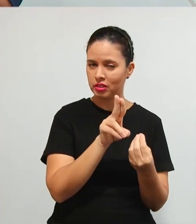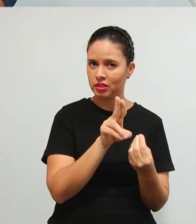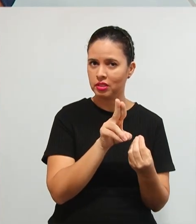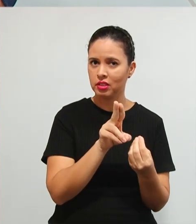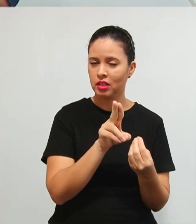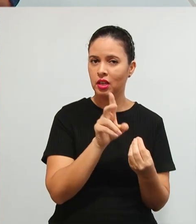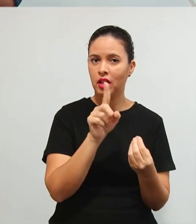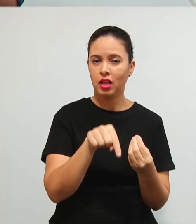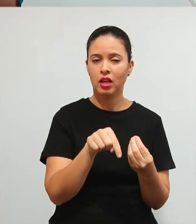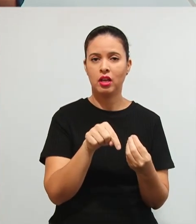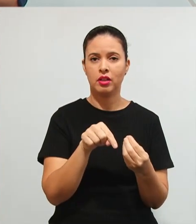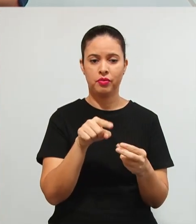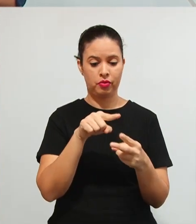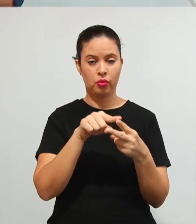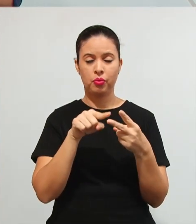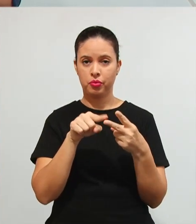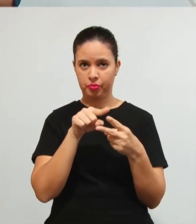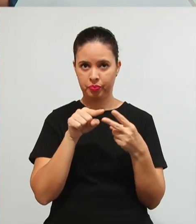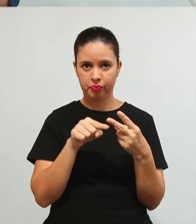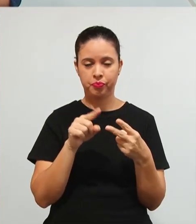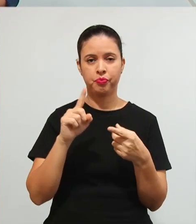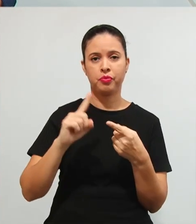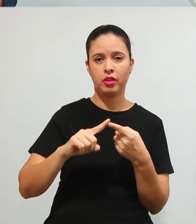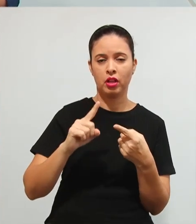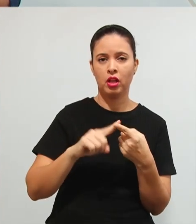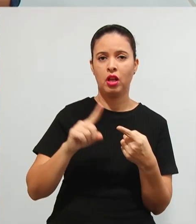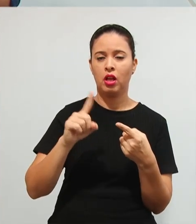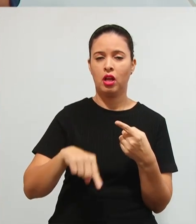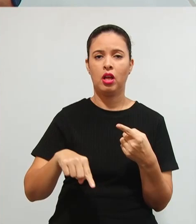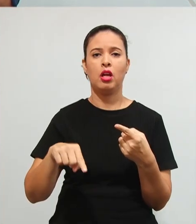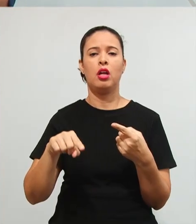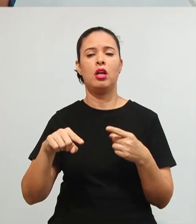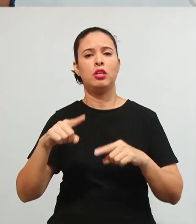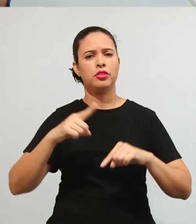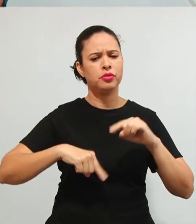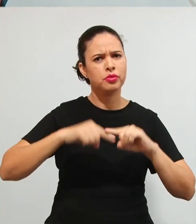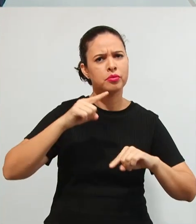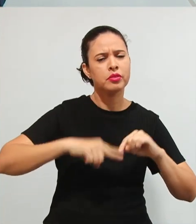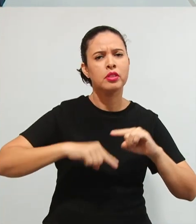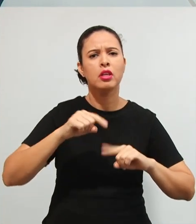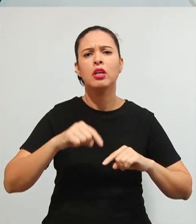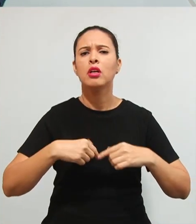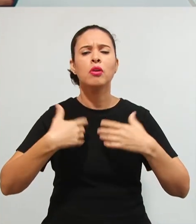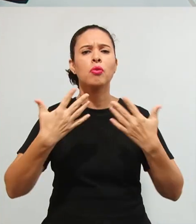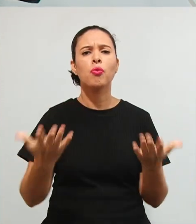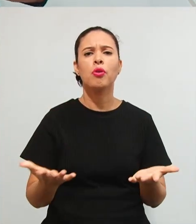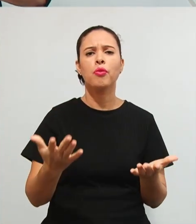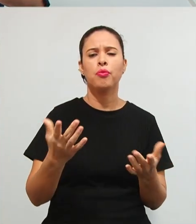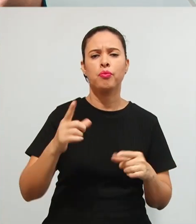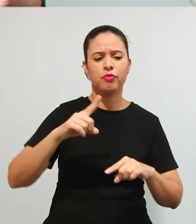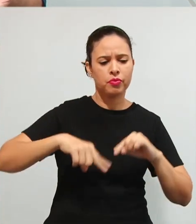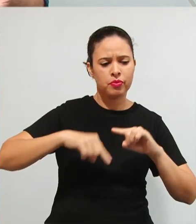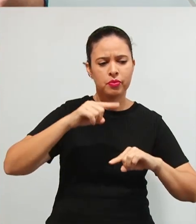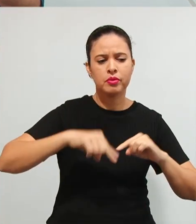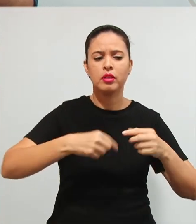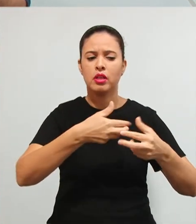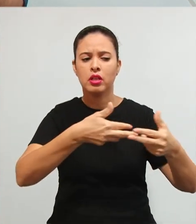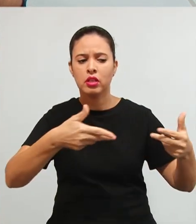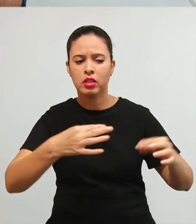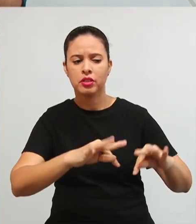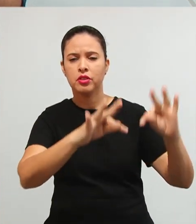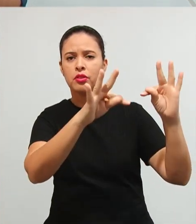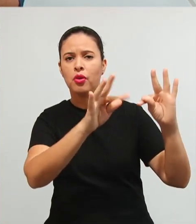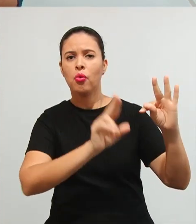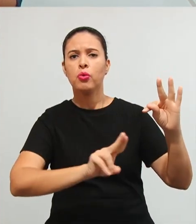educacional olhando dois viés. O viés instrumental, que ferramentas tecnológicas eu posso trazer para a sala de aula